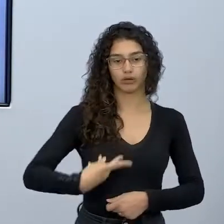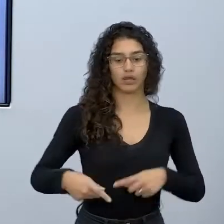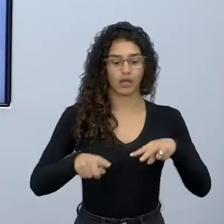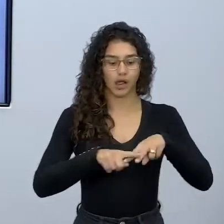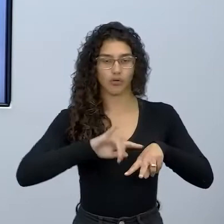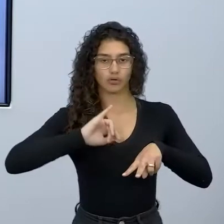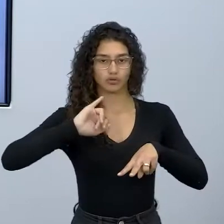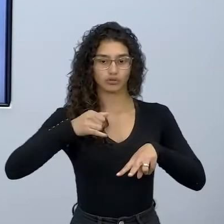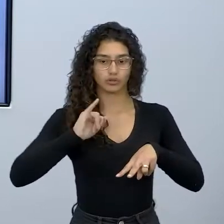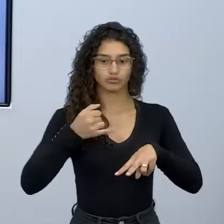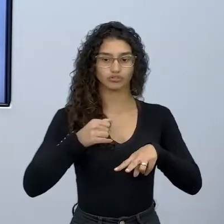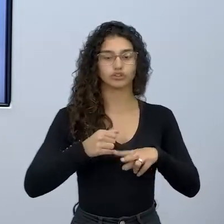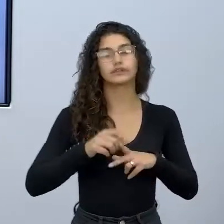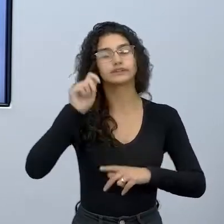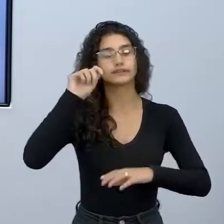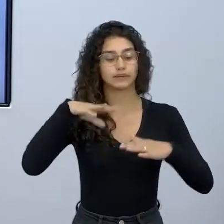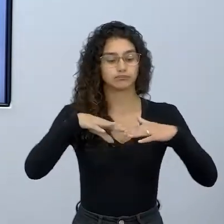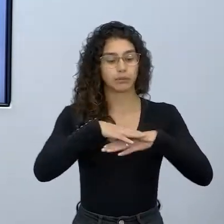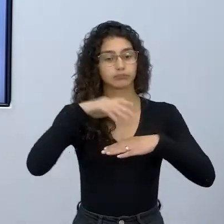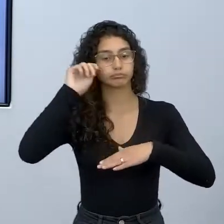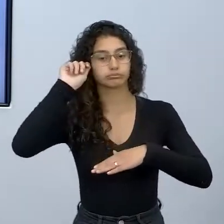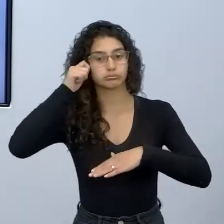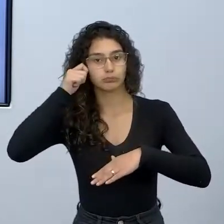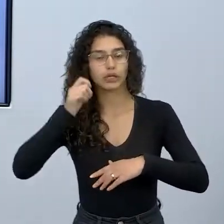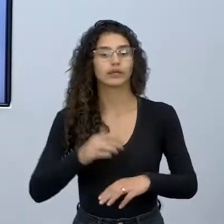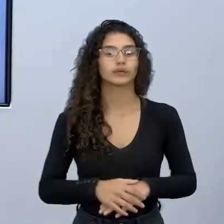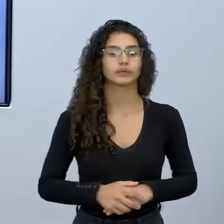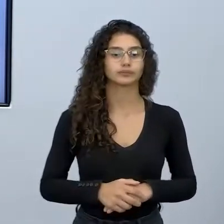calça jeans e tênis preto e